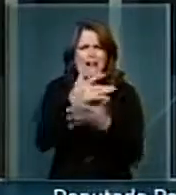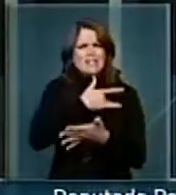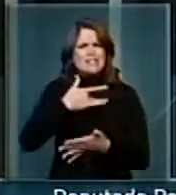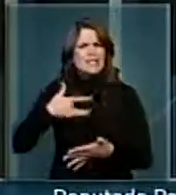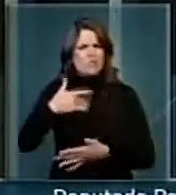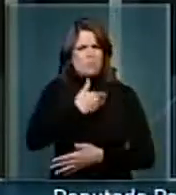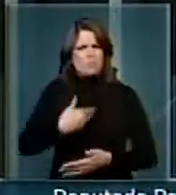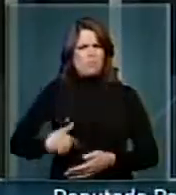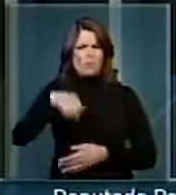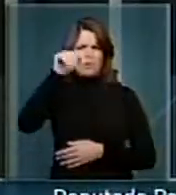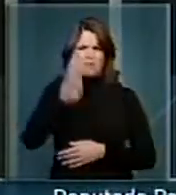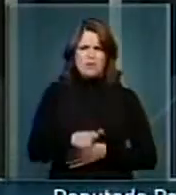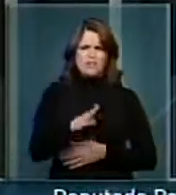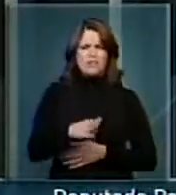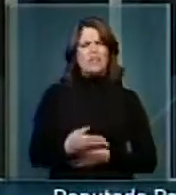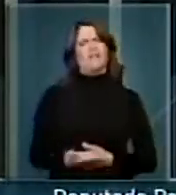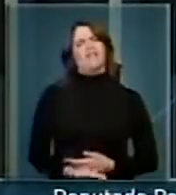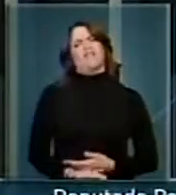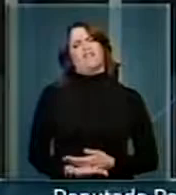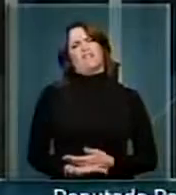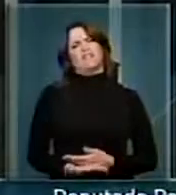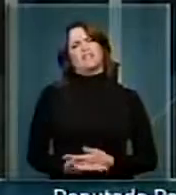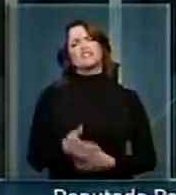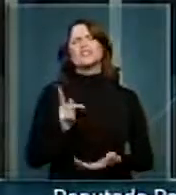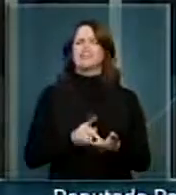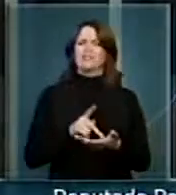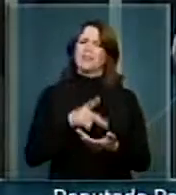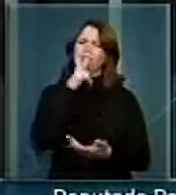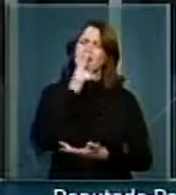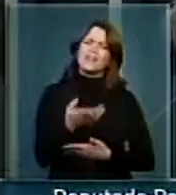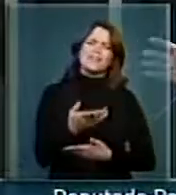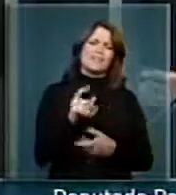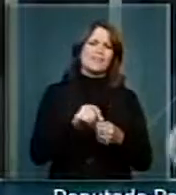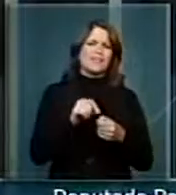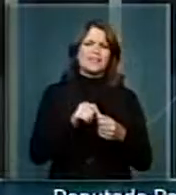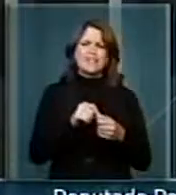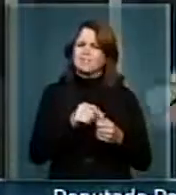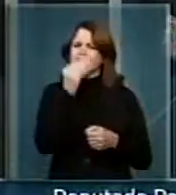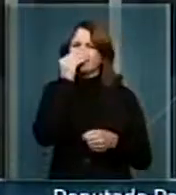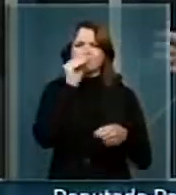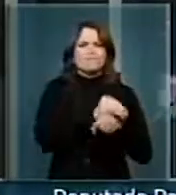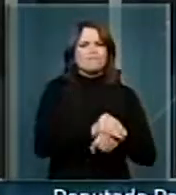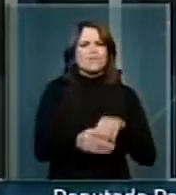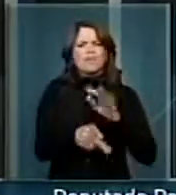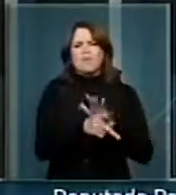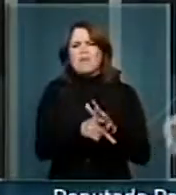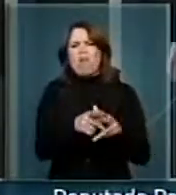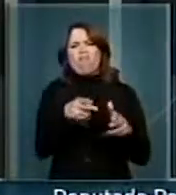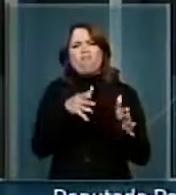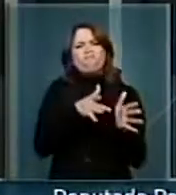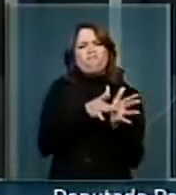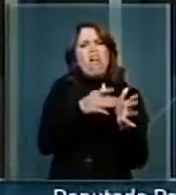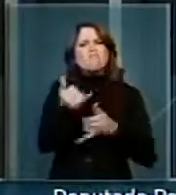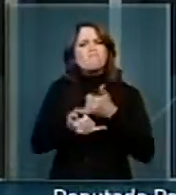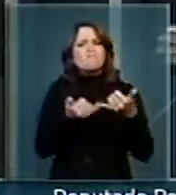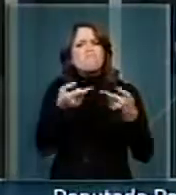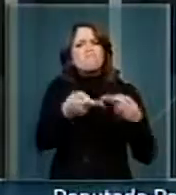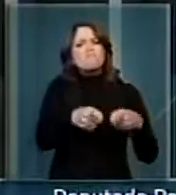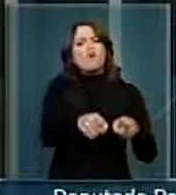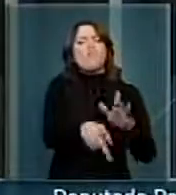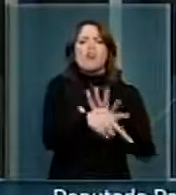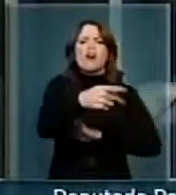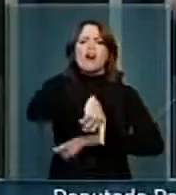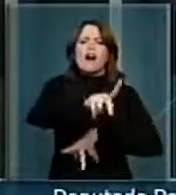saúde pública, a saúde brasileira, é, no mínimo, fazer descaso, fazer troça, fazer pouco